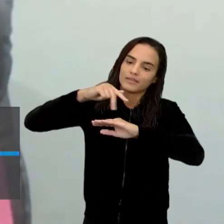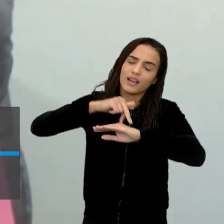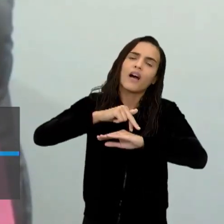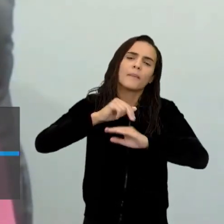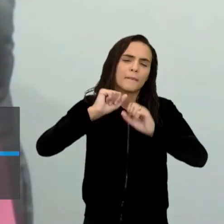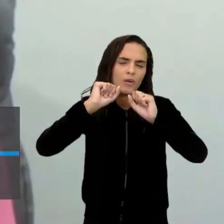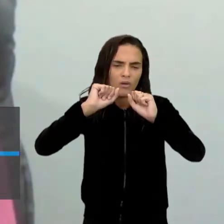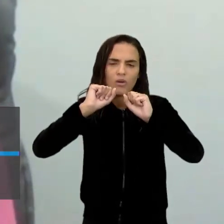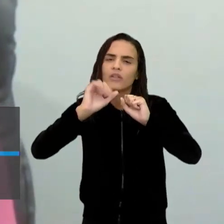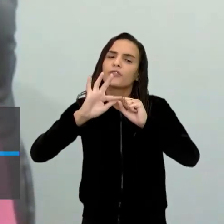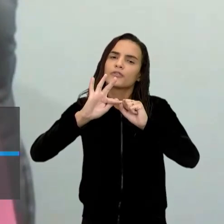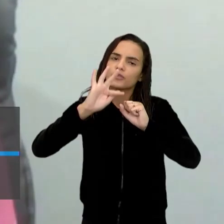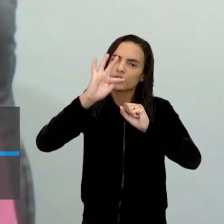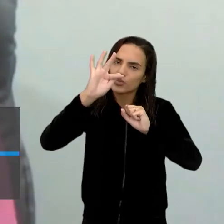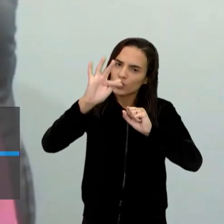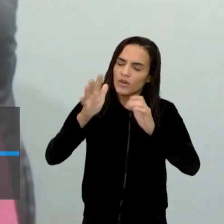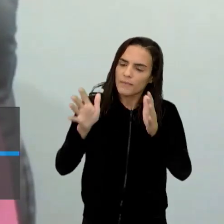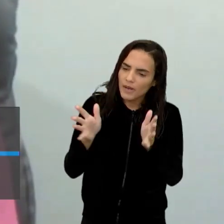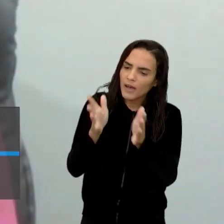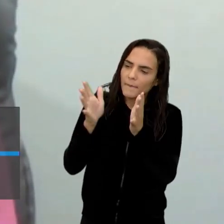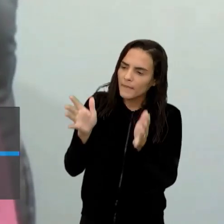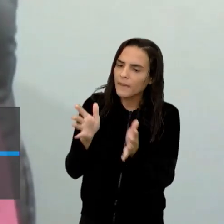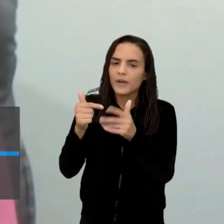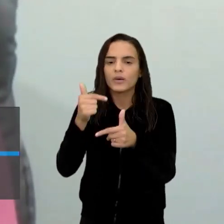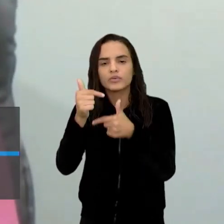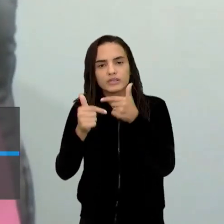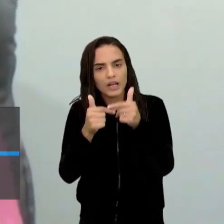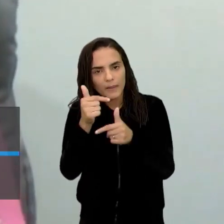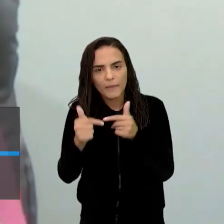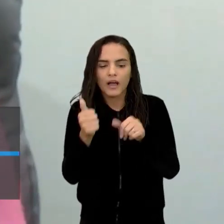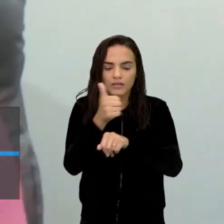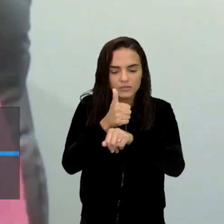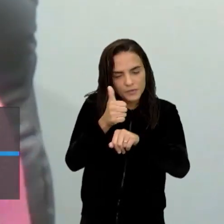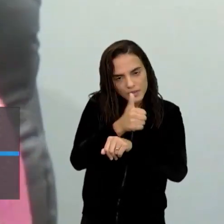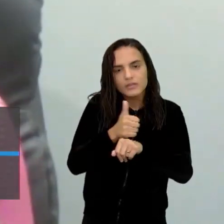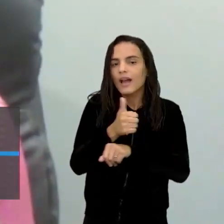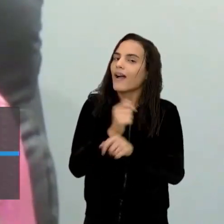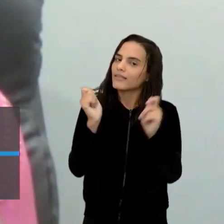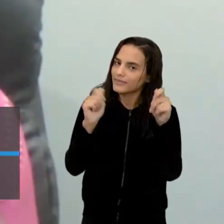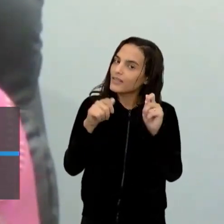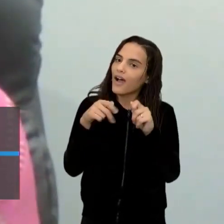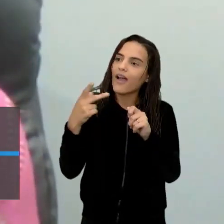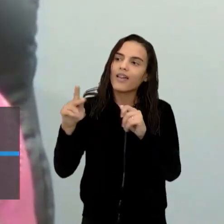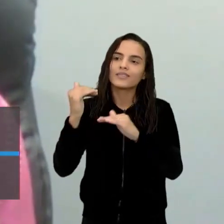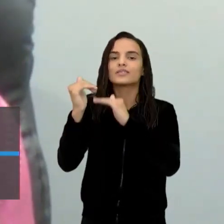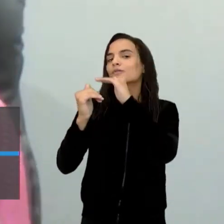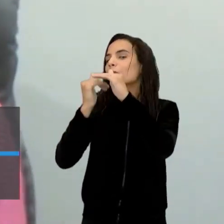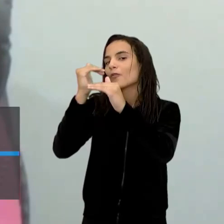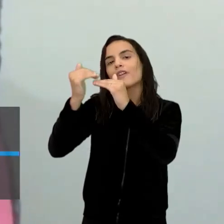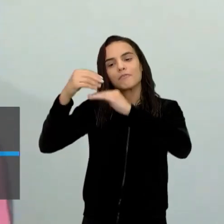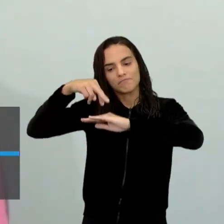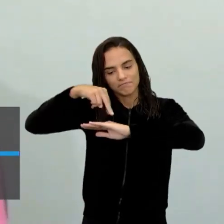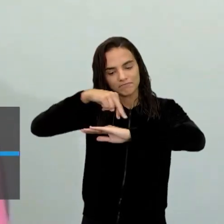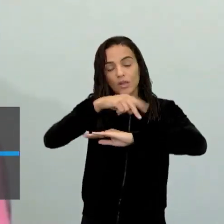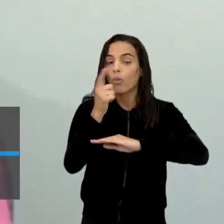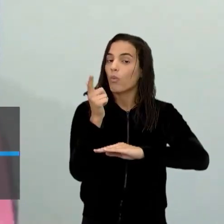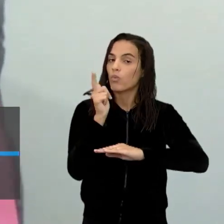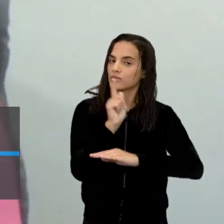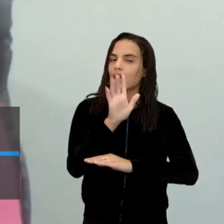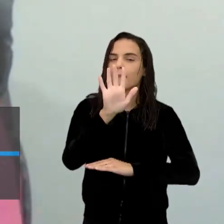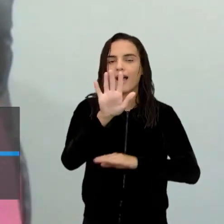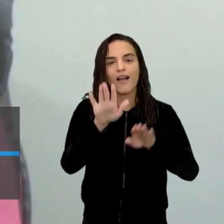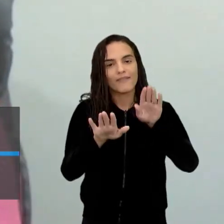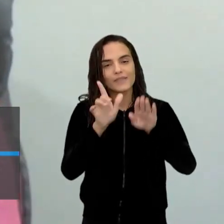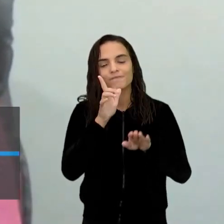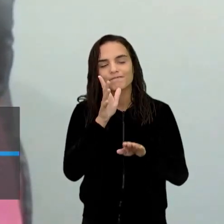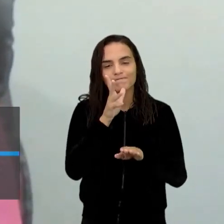bom? Pode ser que com muito estímulo e trabalhe com as adaptações corretas, ela venha a se desenvolver, tá?